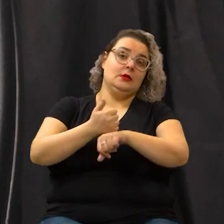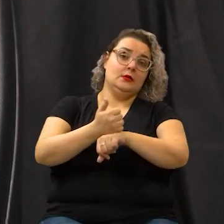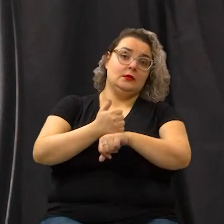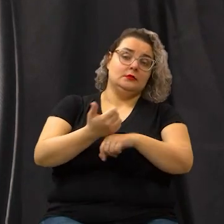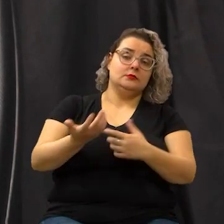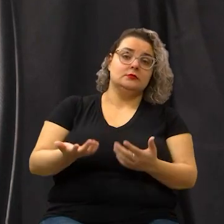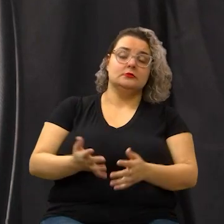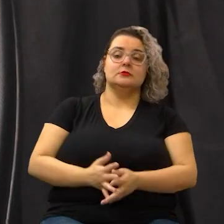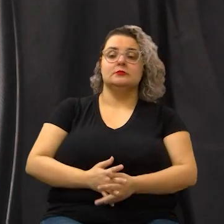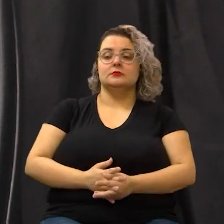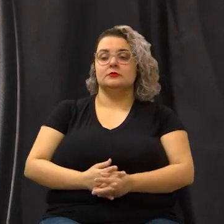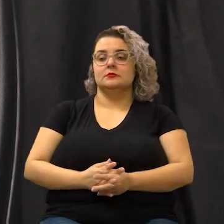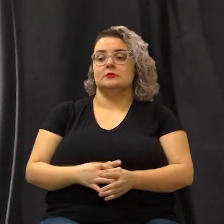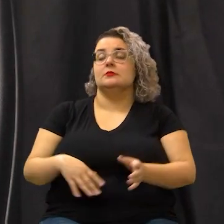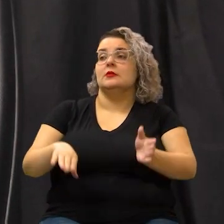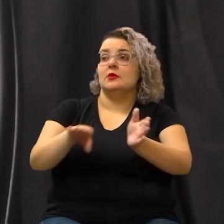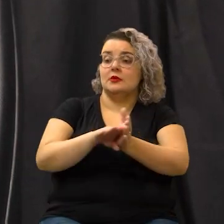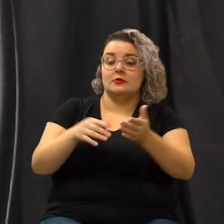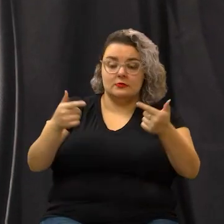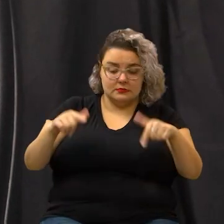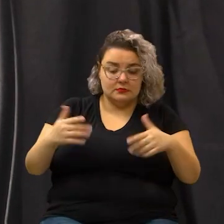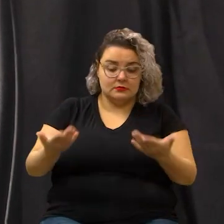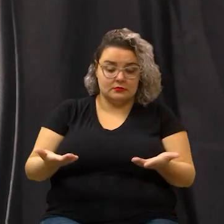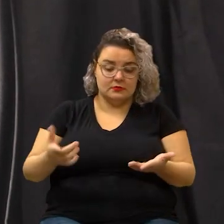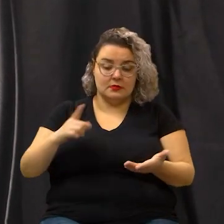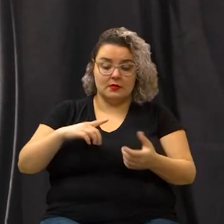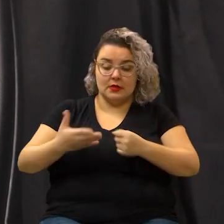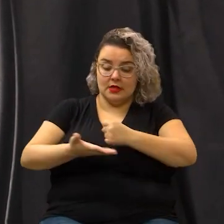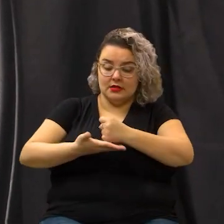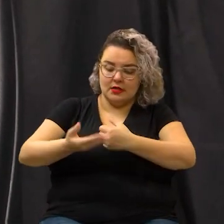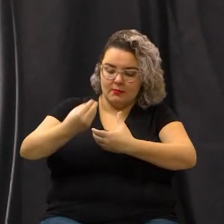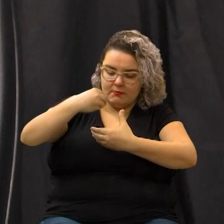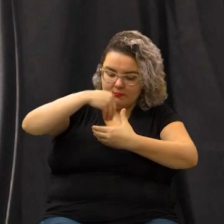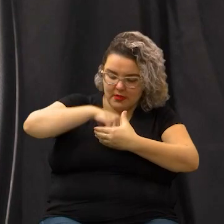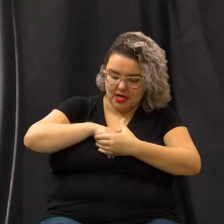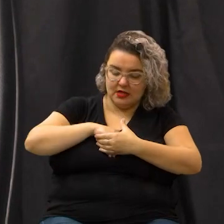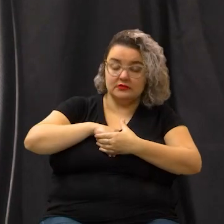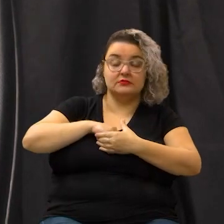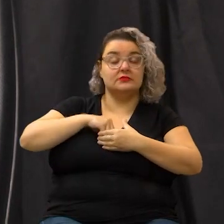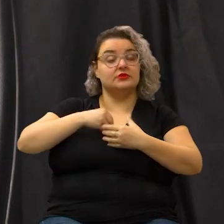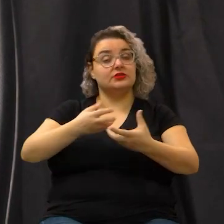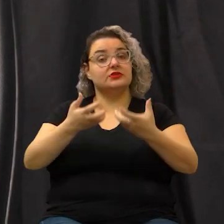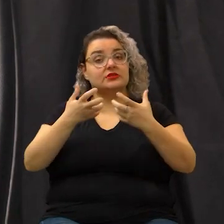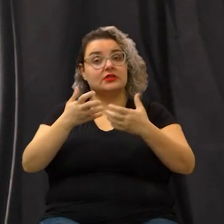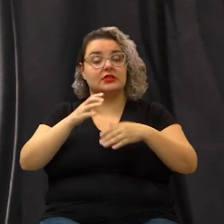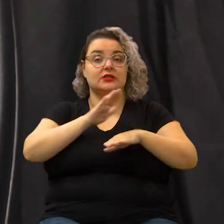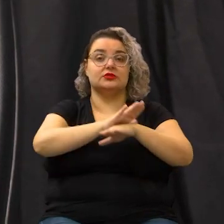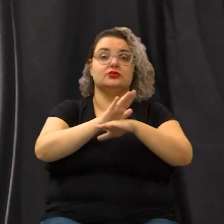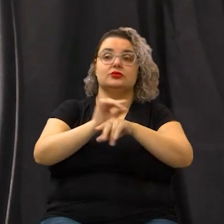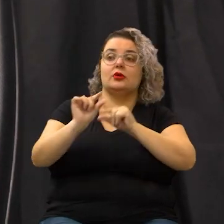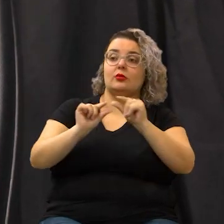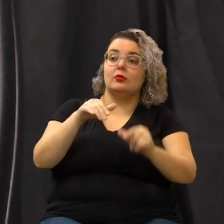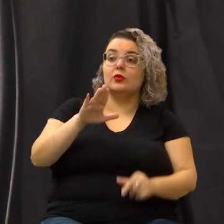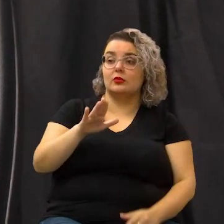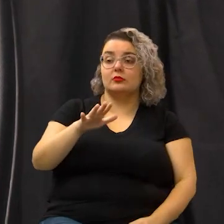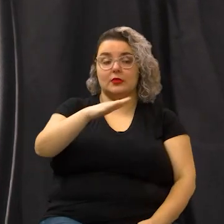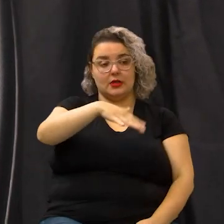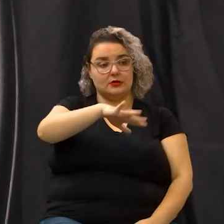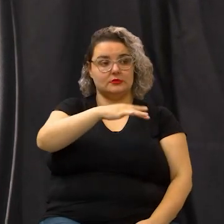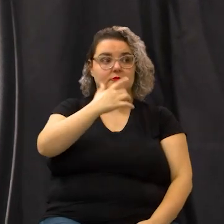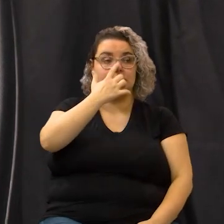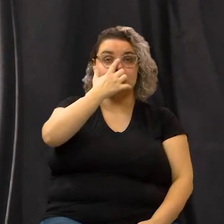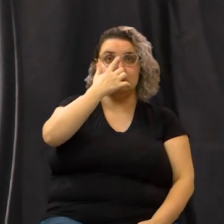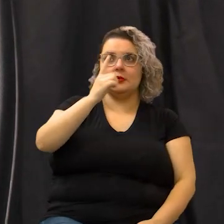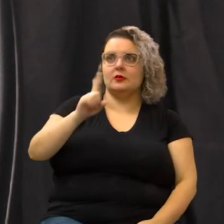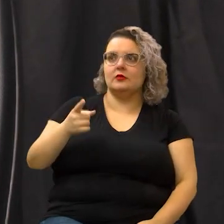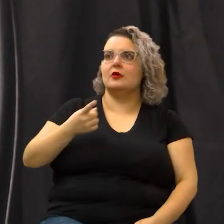vida, mas também profissionalmente. Eu, né, cheguei aqui onde estou porque eu tenho essa essência de querer ajudar um pouco mais a minha região.